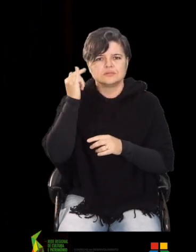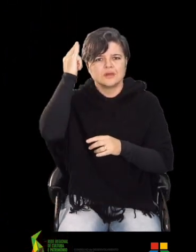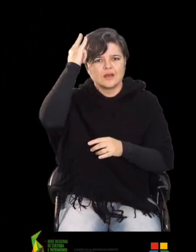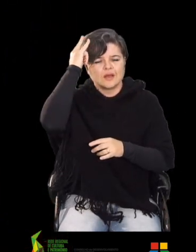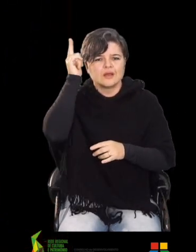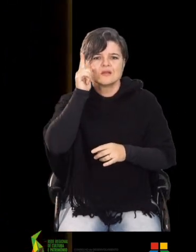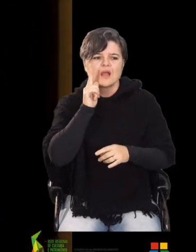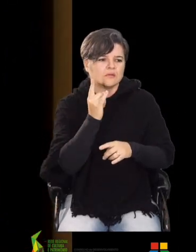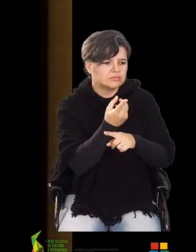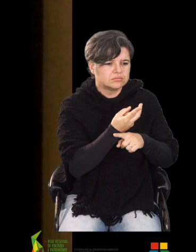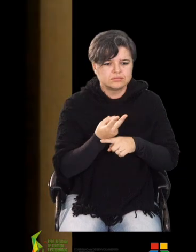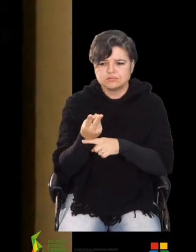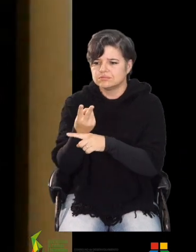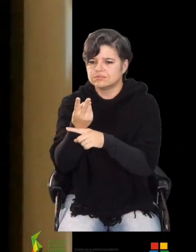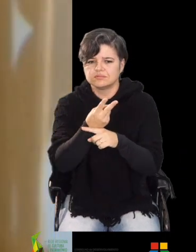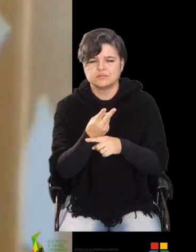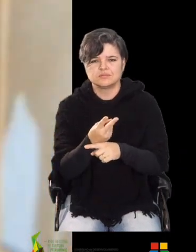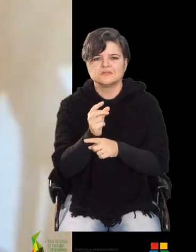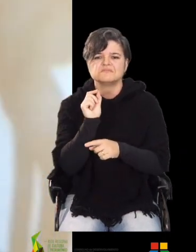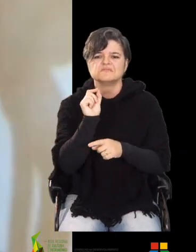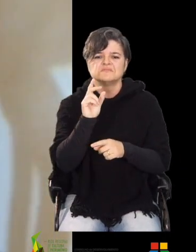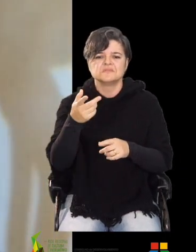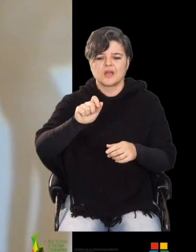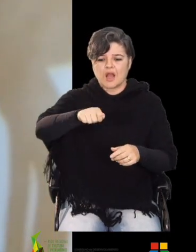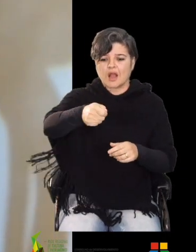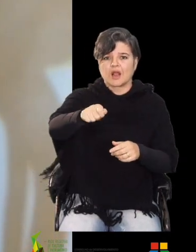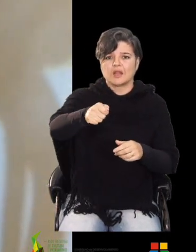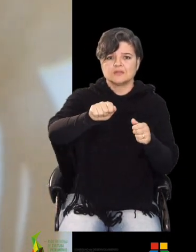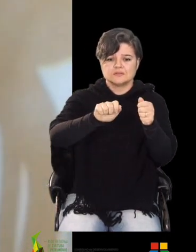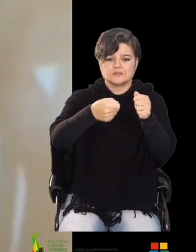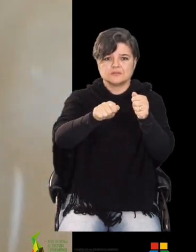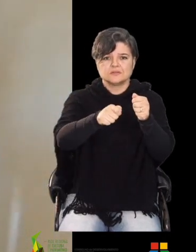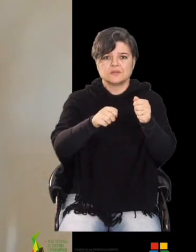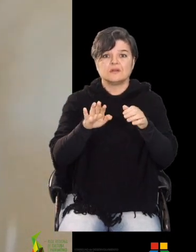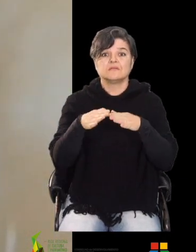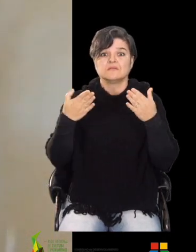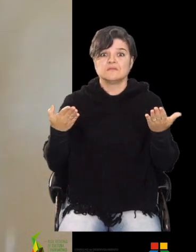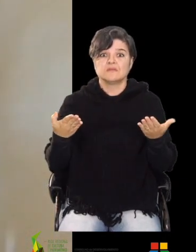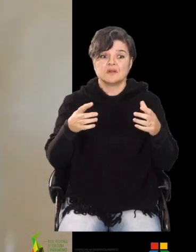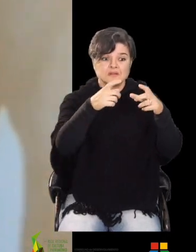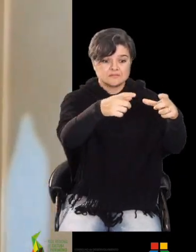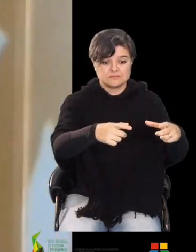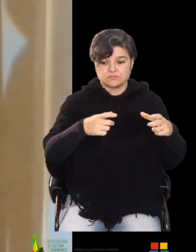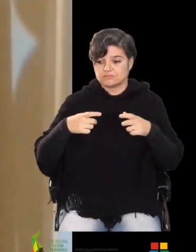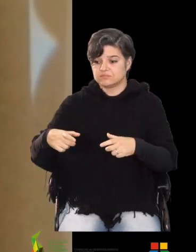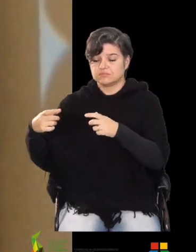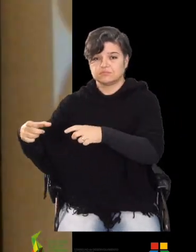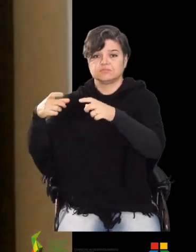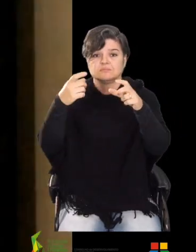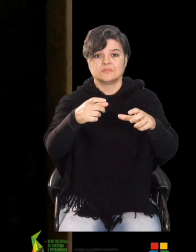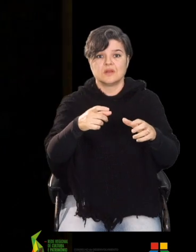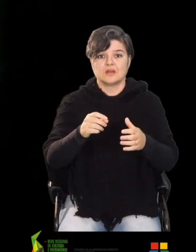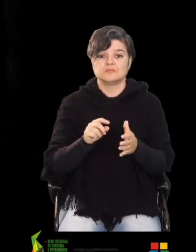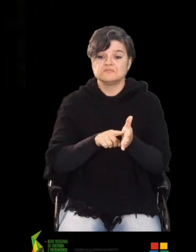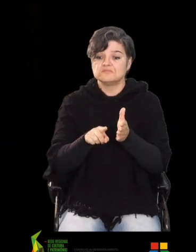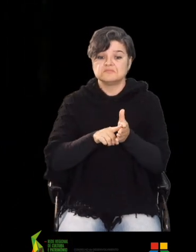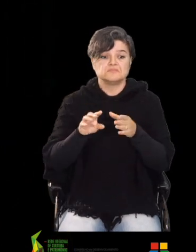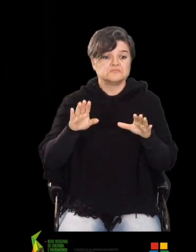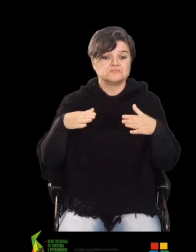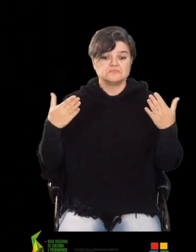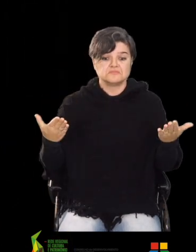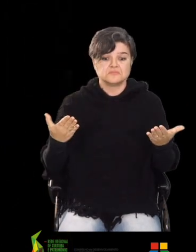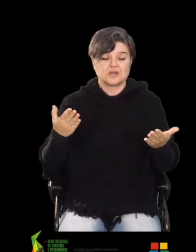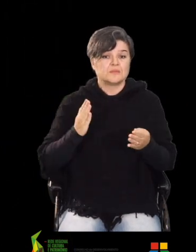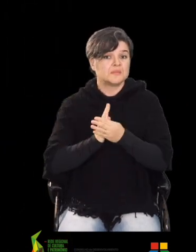ai meu deus onde estava achando que para onde será que está chave de cara ela precisa entrar